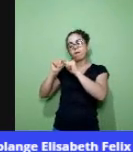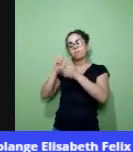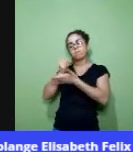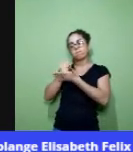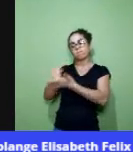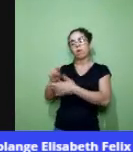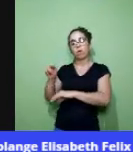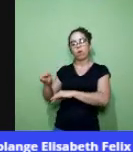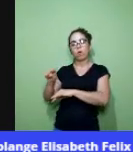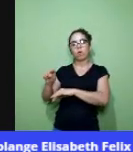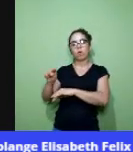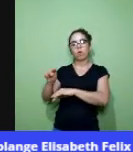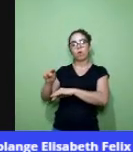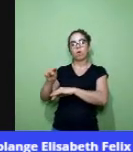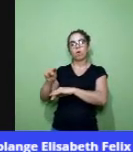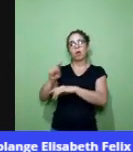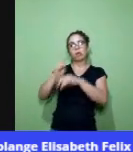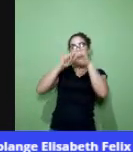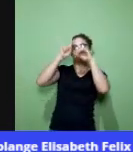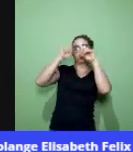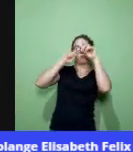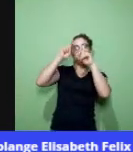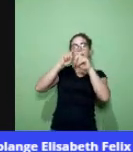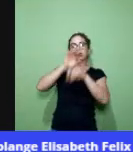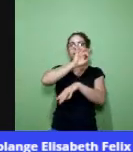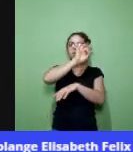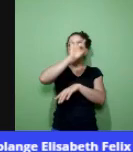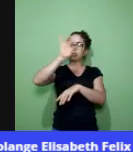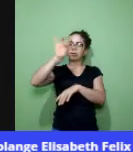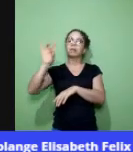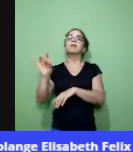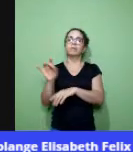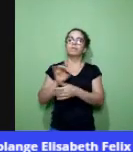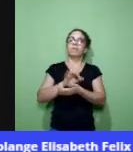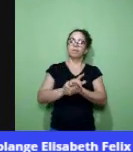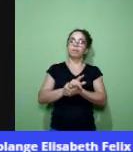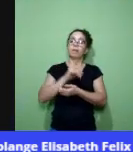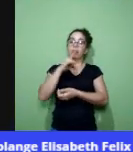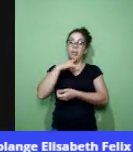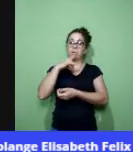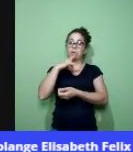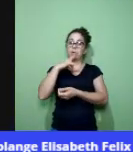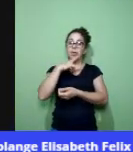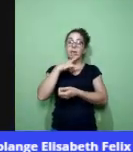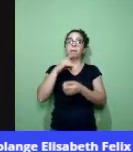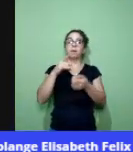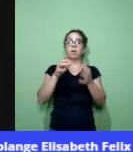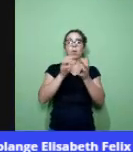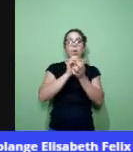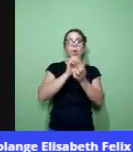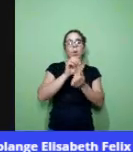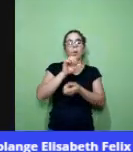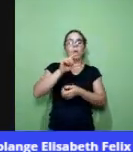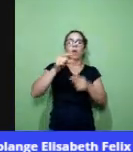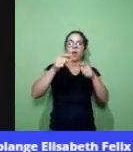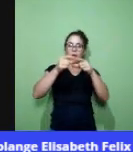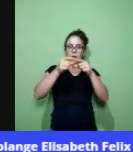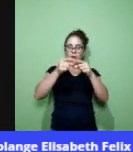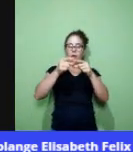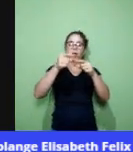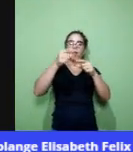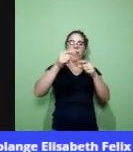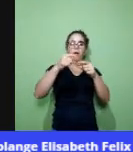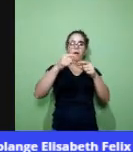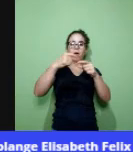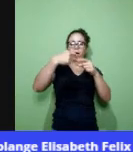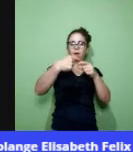toda a avaliação que você fez prévia do seu aluno, para você atender ele, e da criatividade de cada um. Que nem aqui